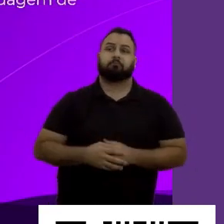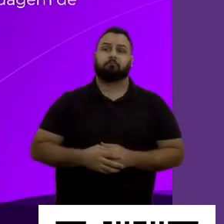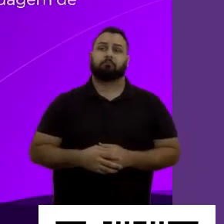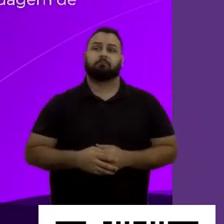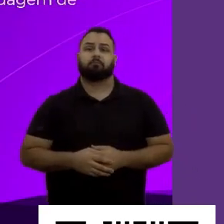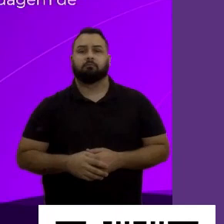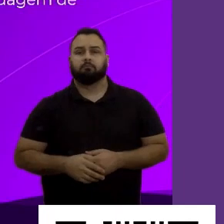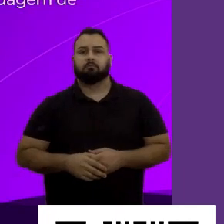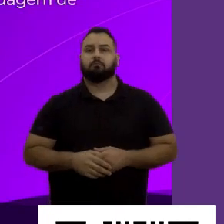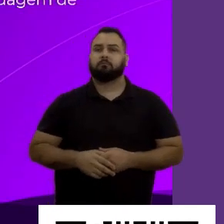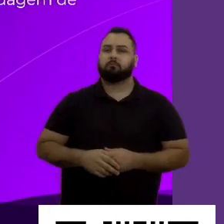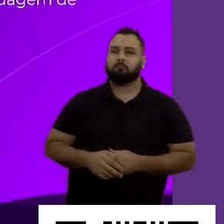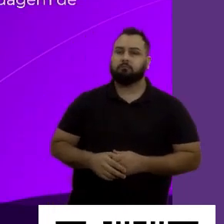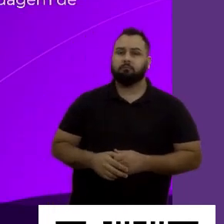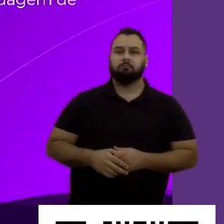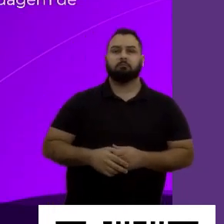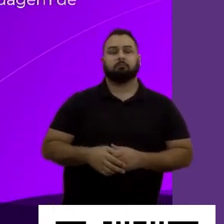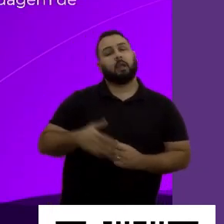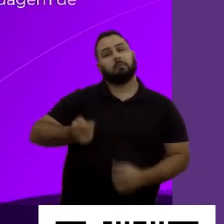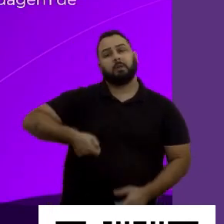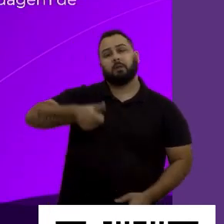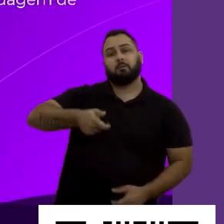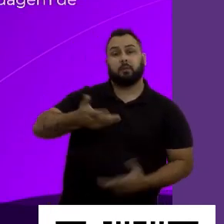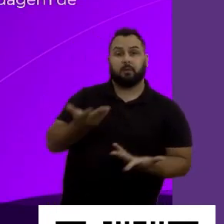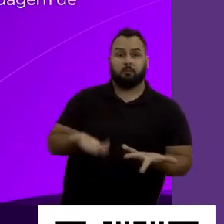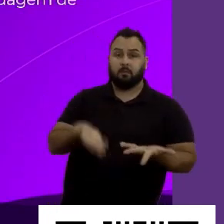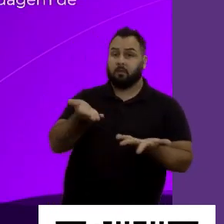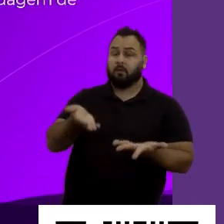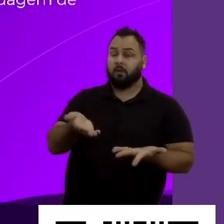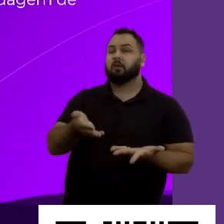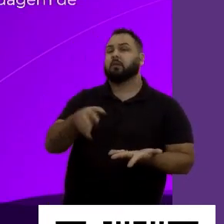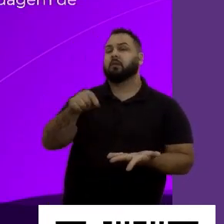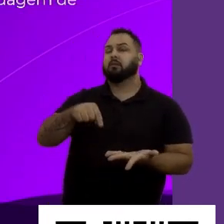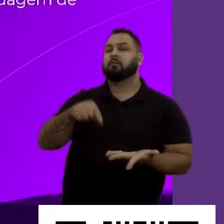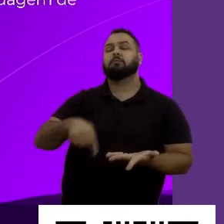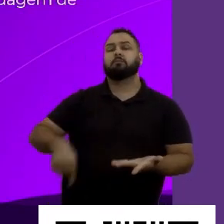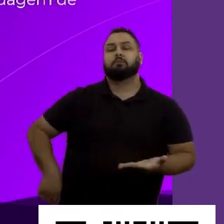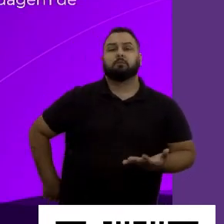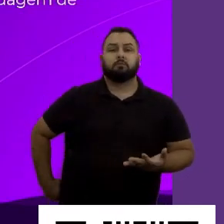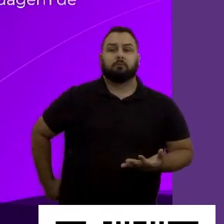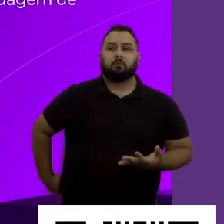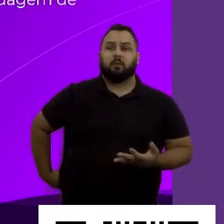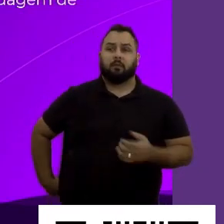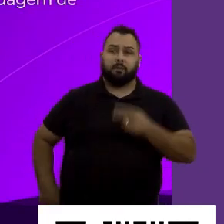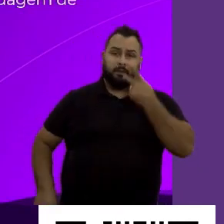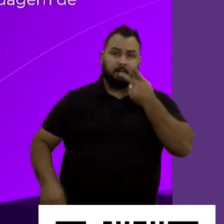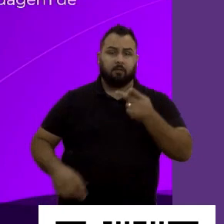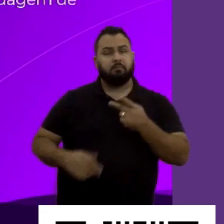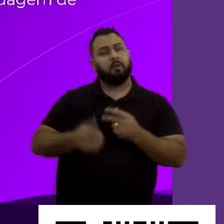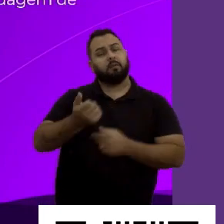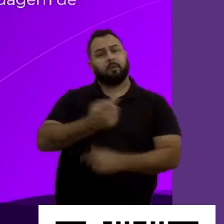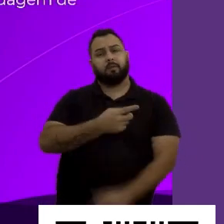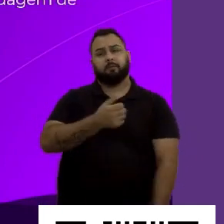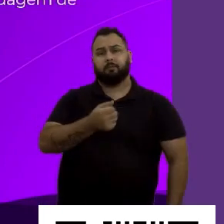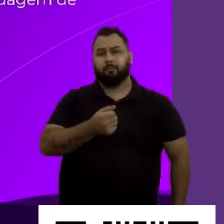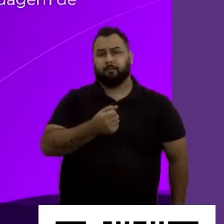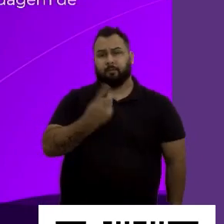recomendações que eu posso passar para vocês aqui como eu disse falei alguma vez algumas vezes dele o